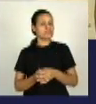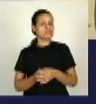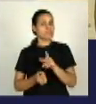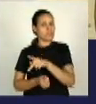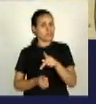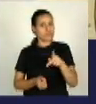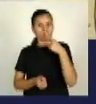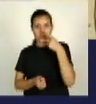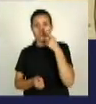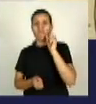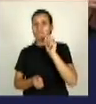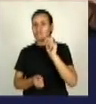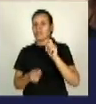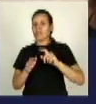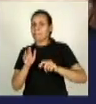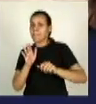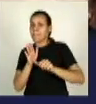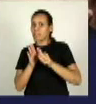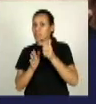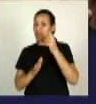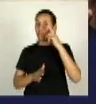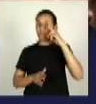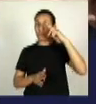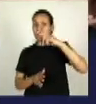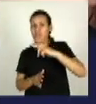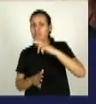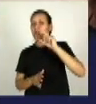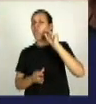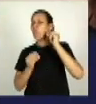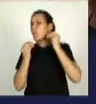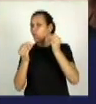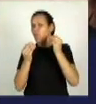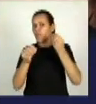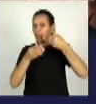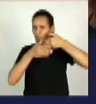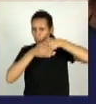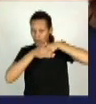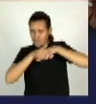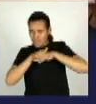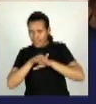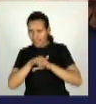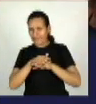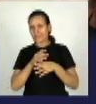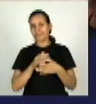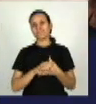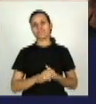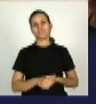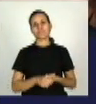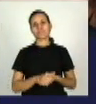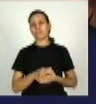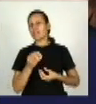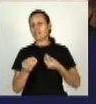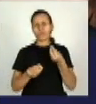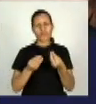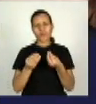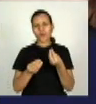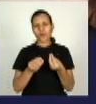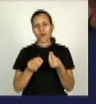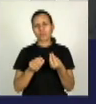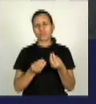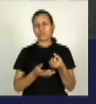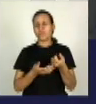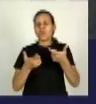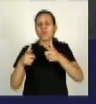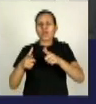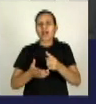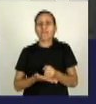seria exatamente isso. Né? Primeiro, como o professor Paulo já comentou, ver como vai ser armazenado e como ele vai ser